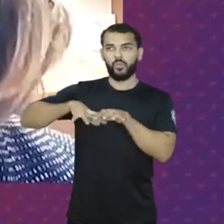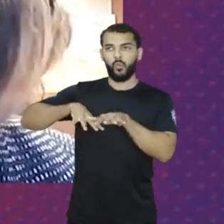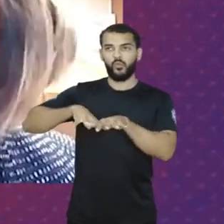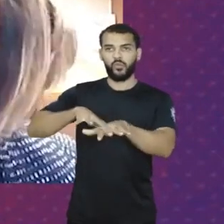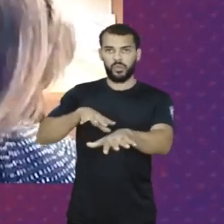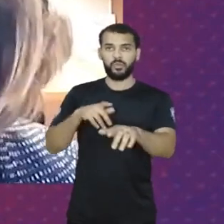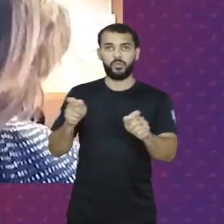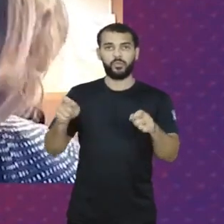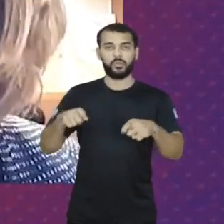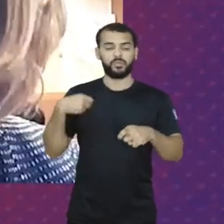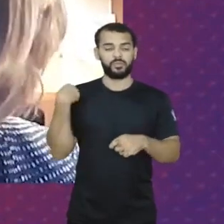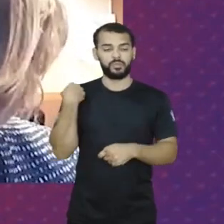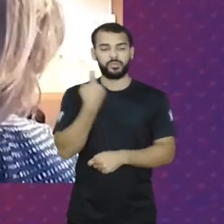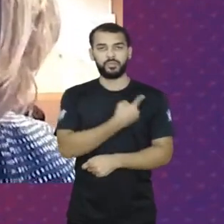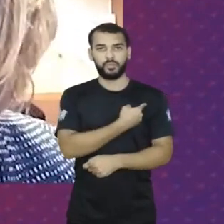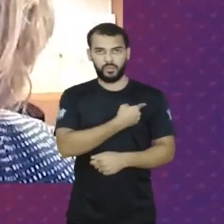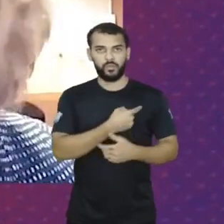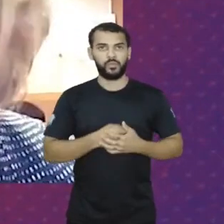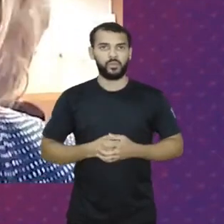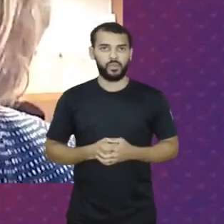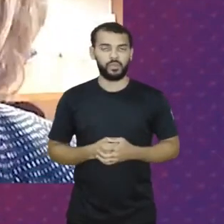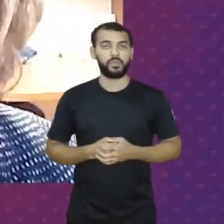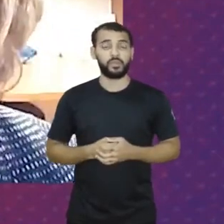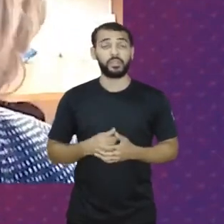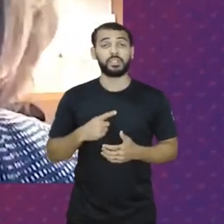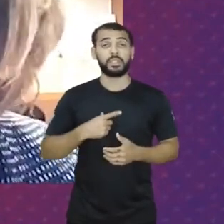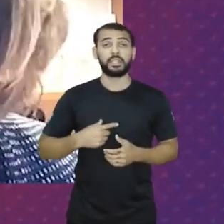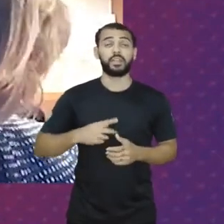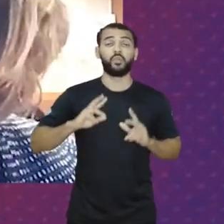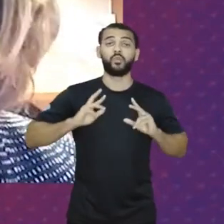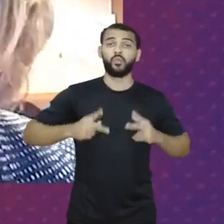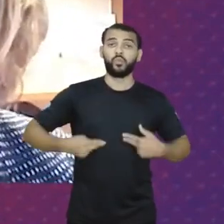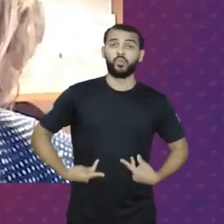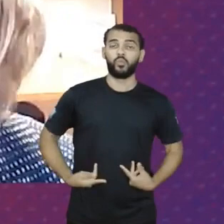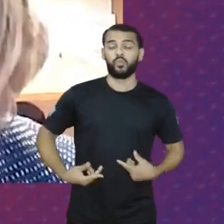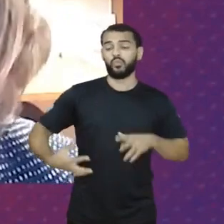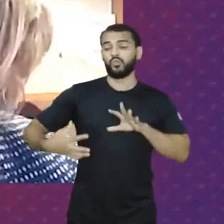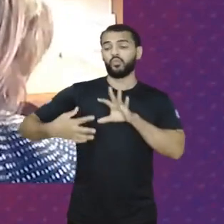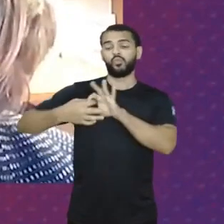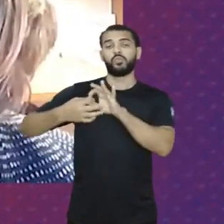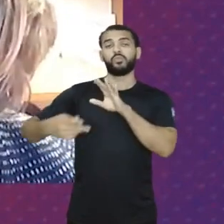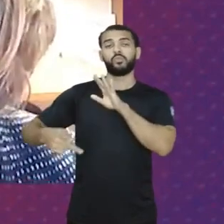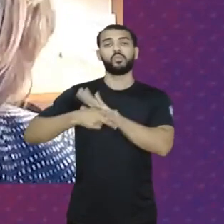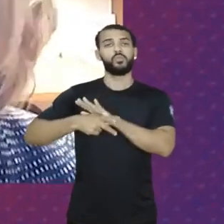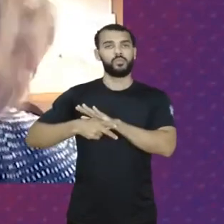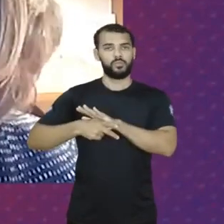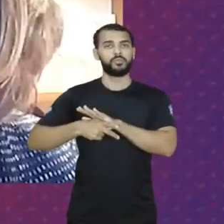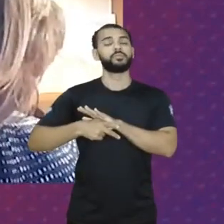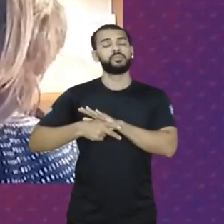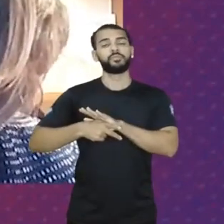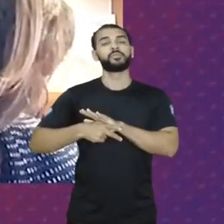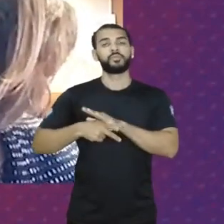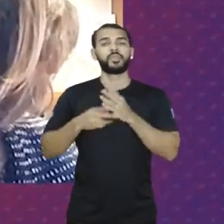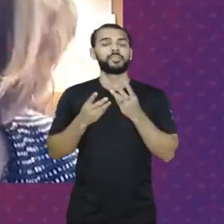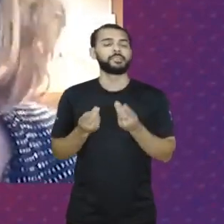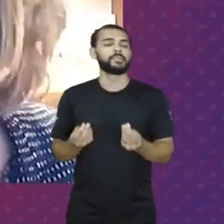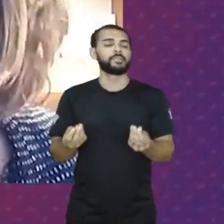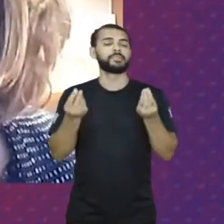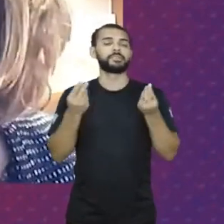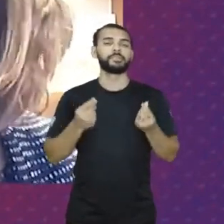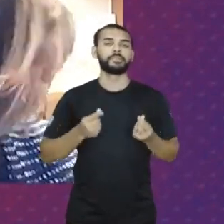nós pudéssemos viver uma humanidade na sua mais plena essência. E a